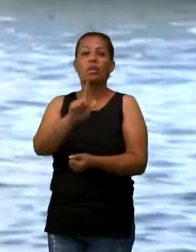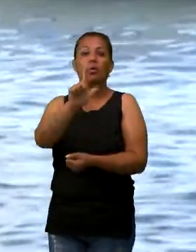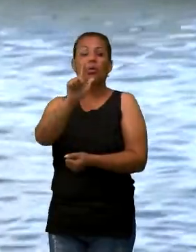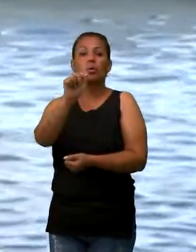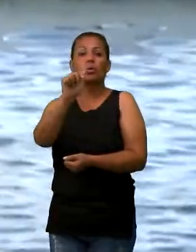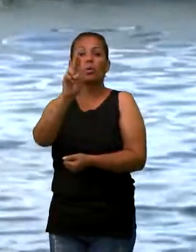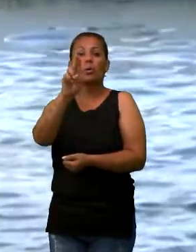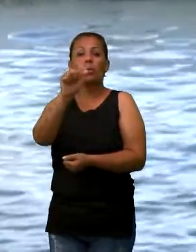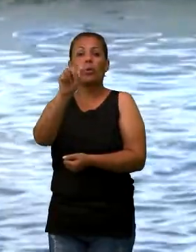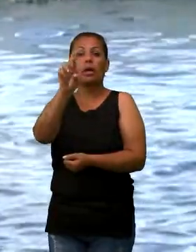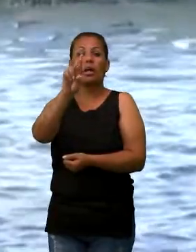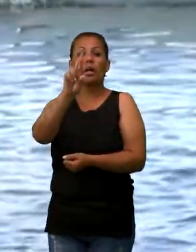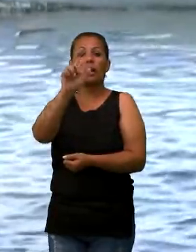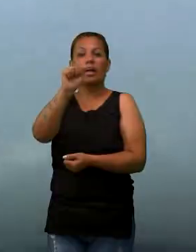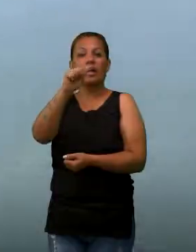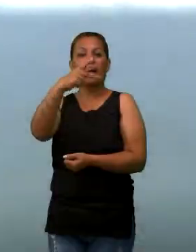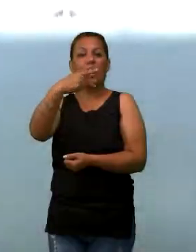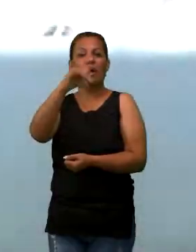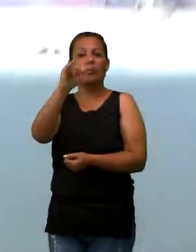giba